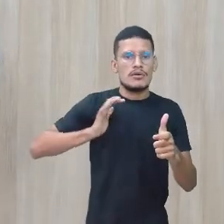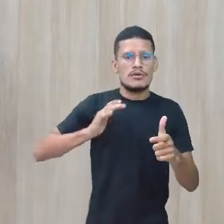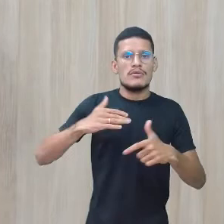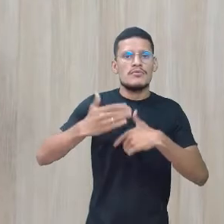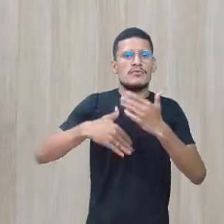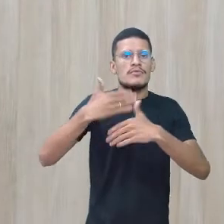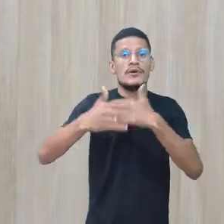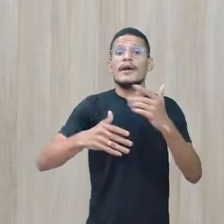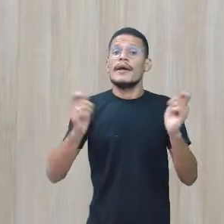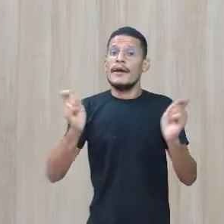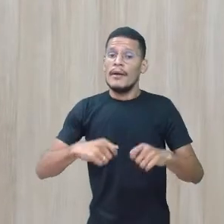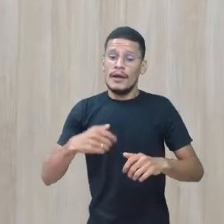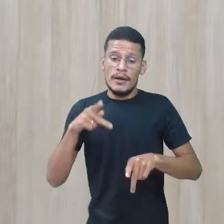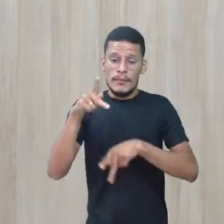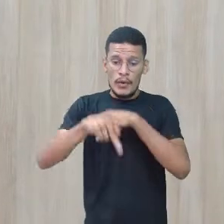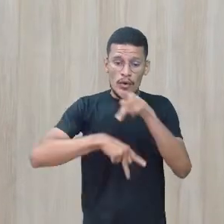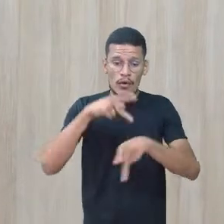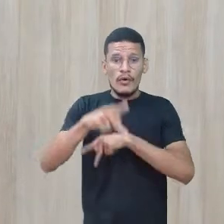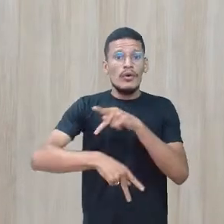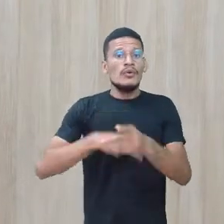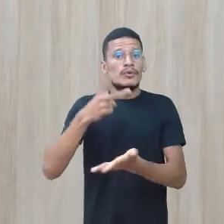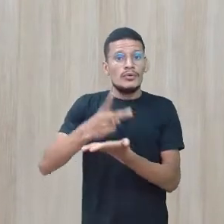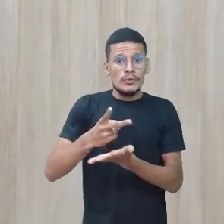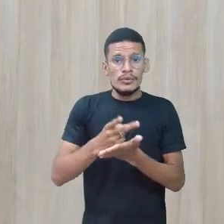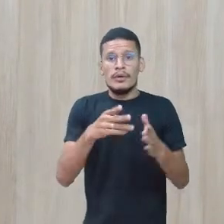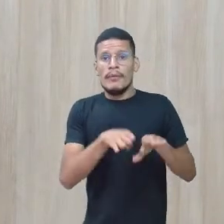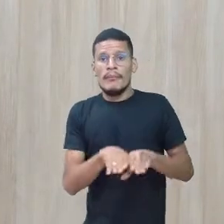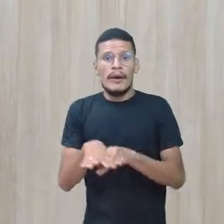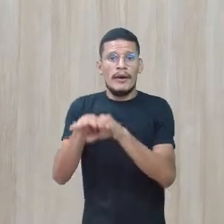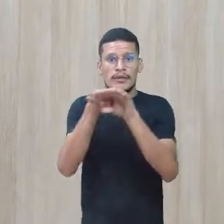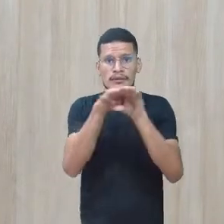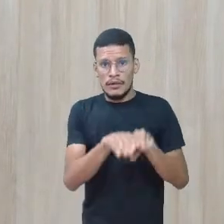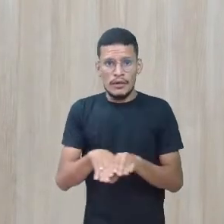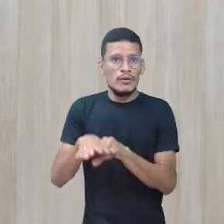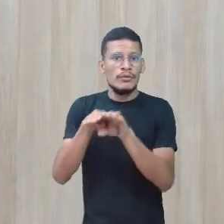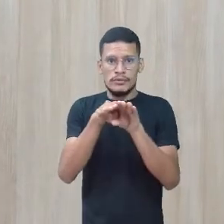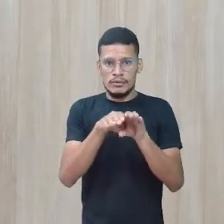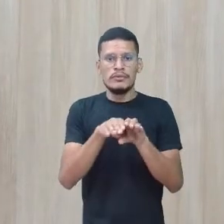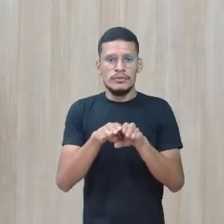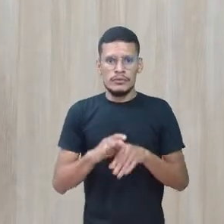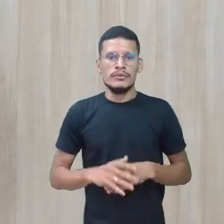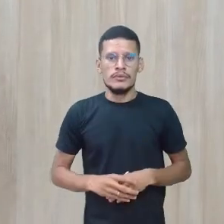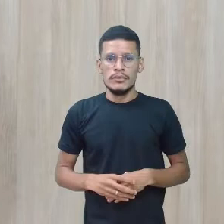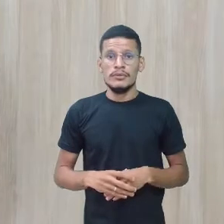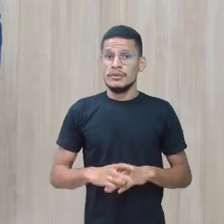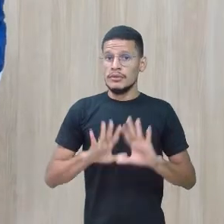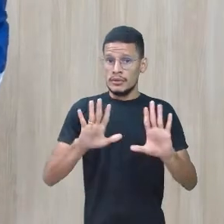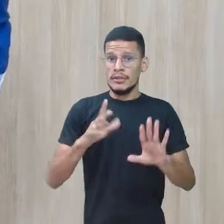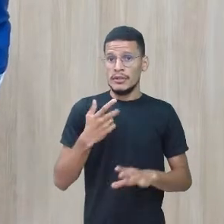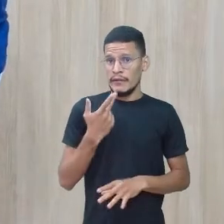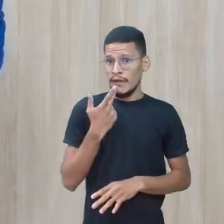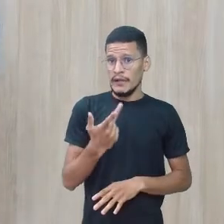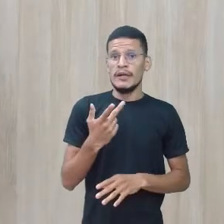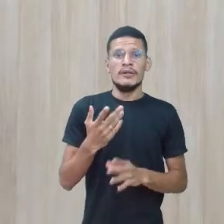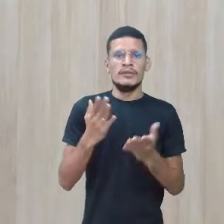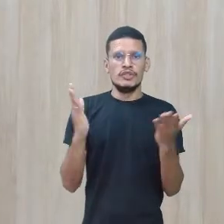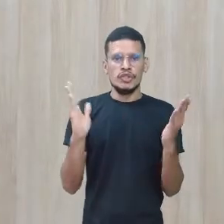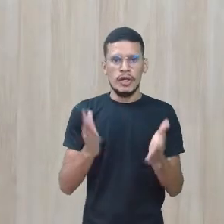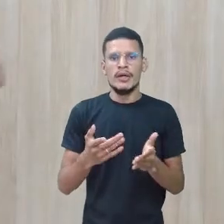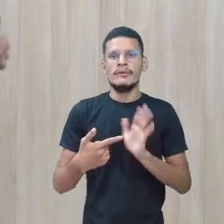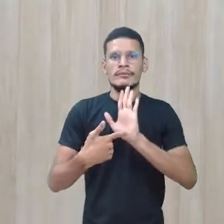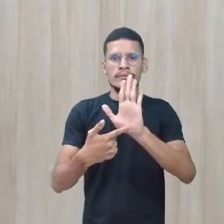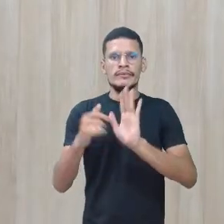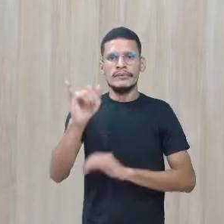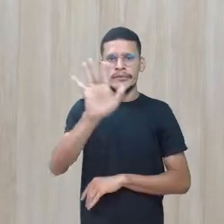que a população ela se mantenha dentro de um padrão, um certo padrão de conformismo, né? Então veja, aqui eu coloquei uma imagem,